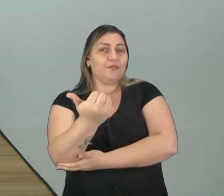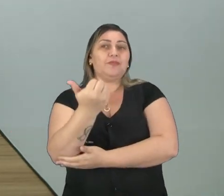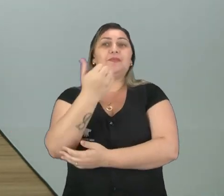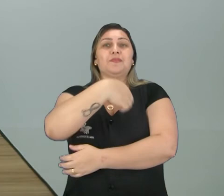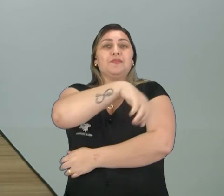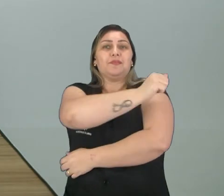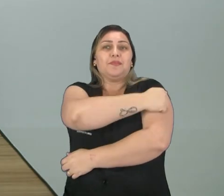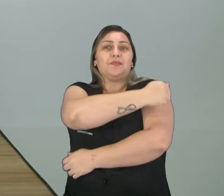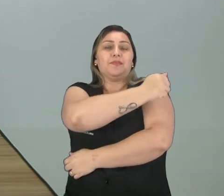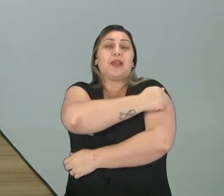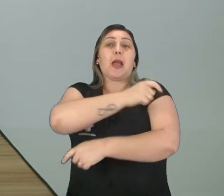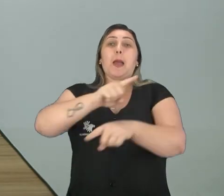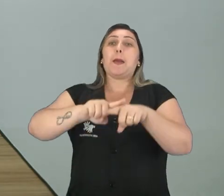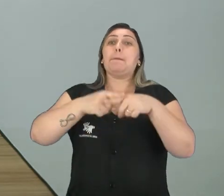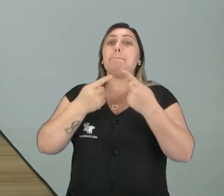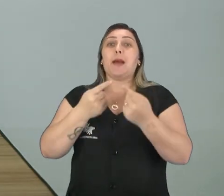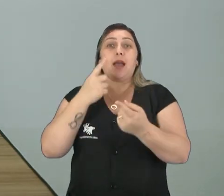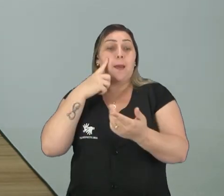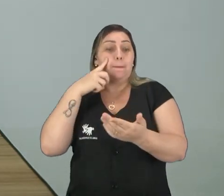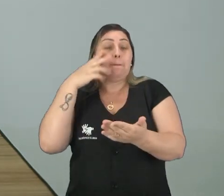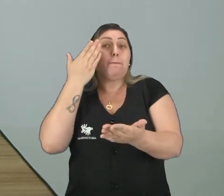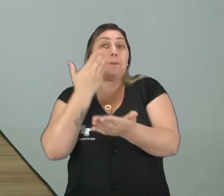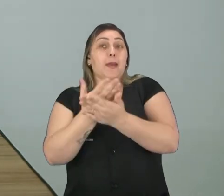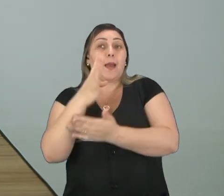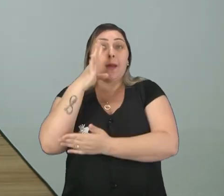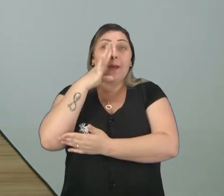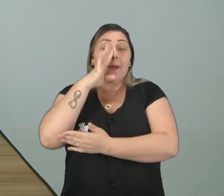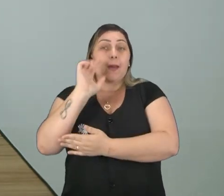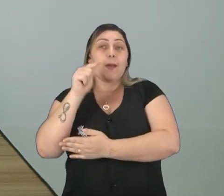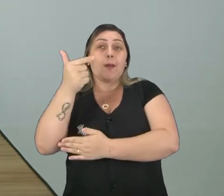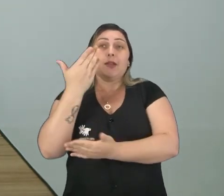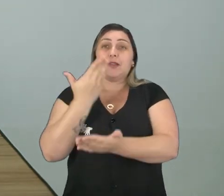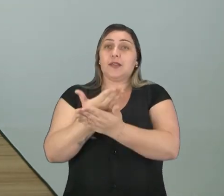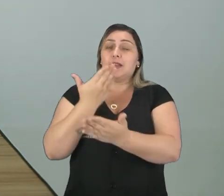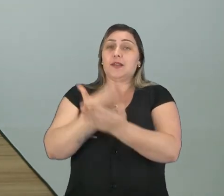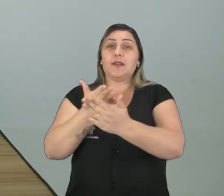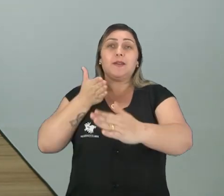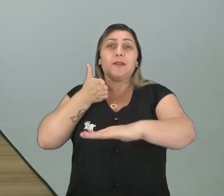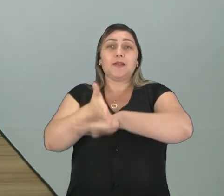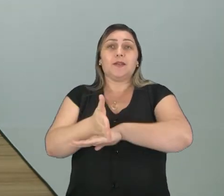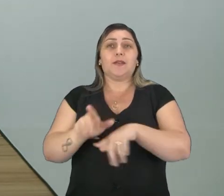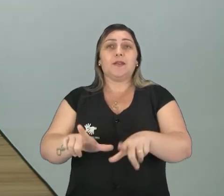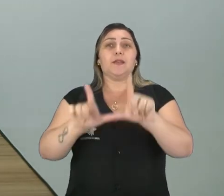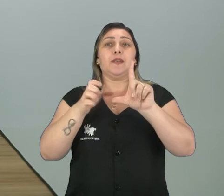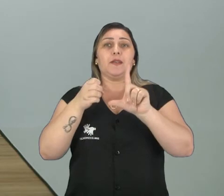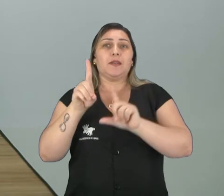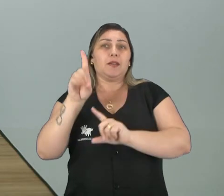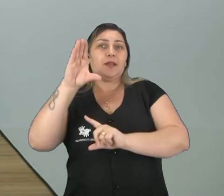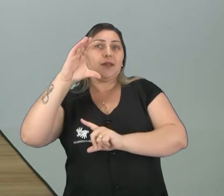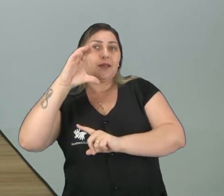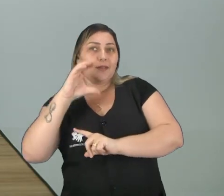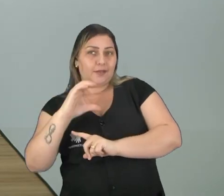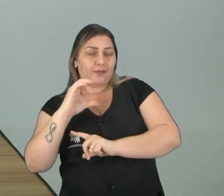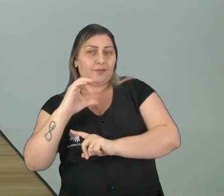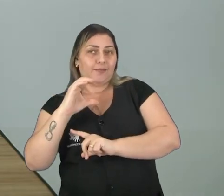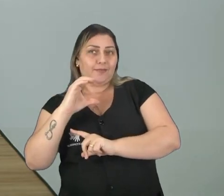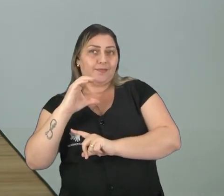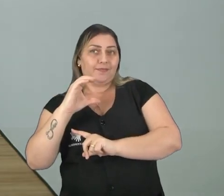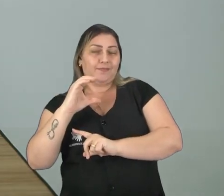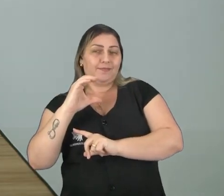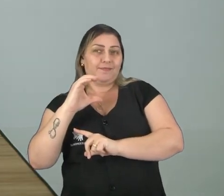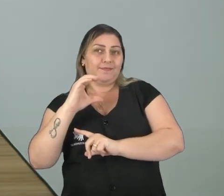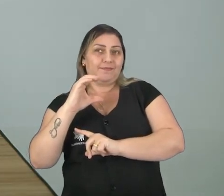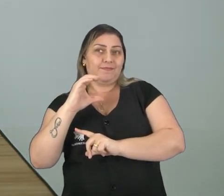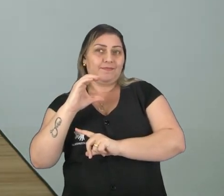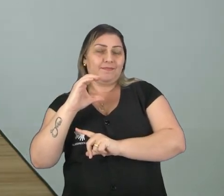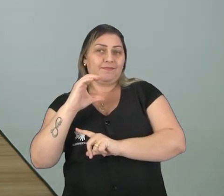bem, estudantes! Mas para essa e outras aulas, acesse a plataforma